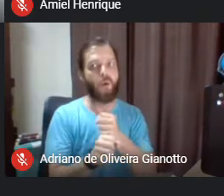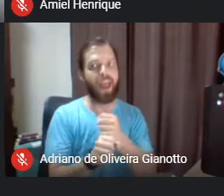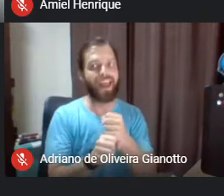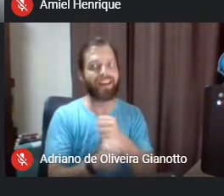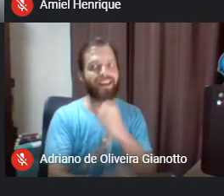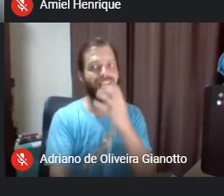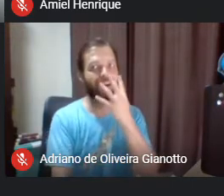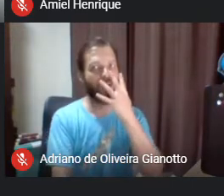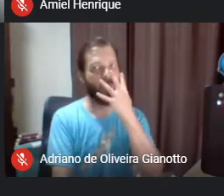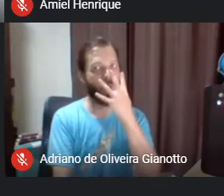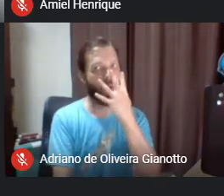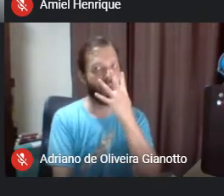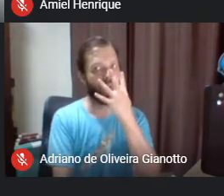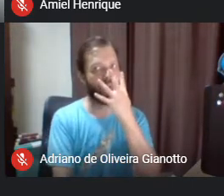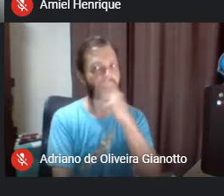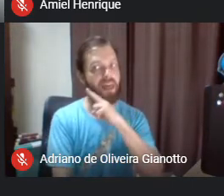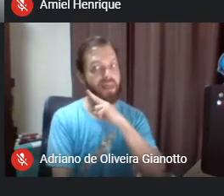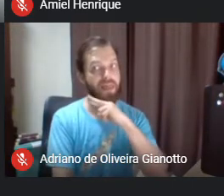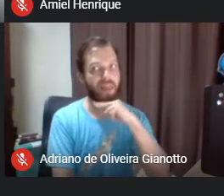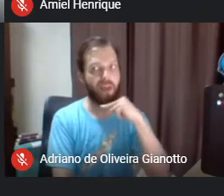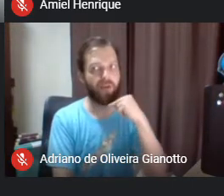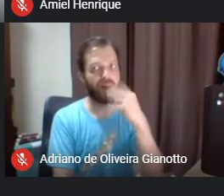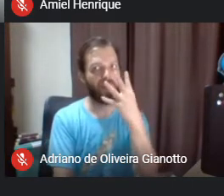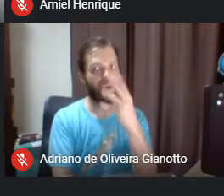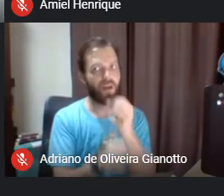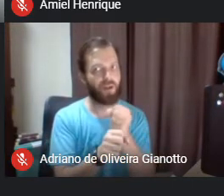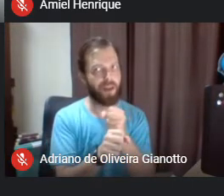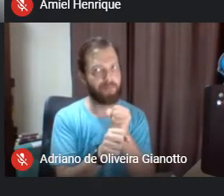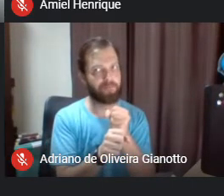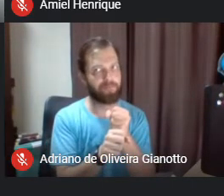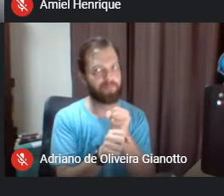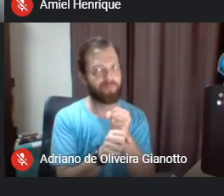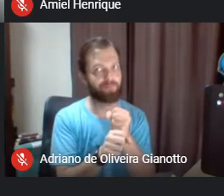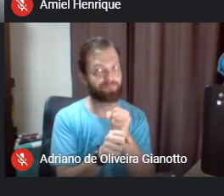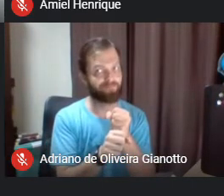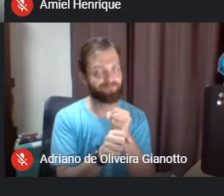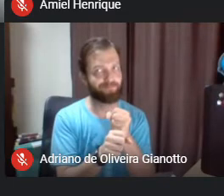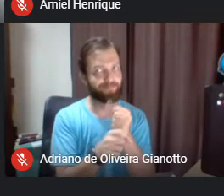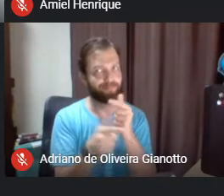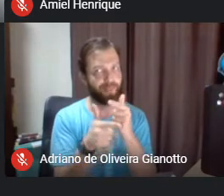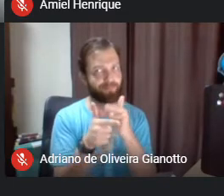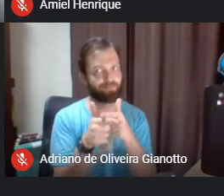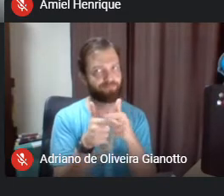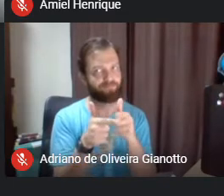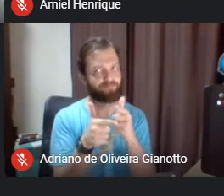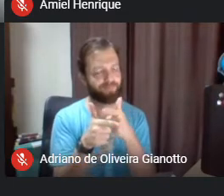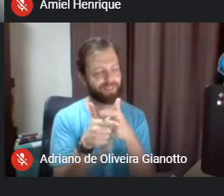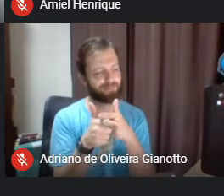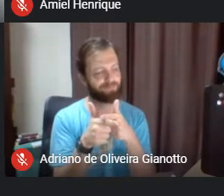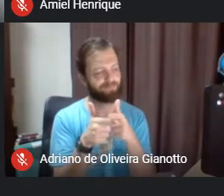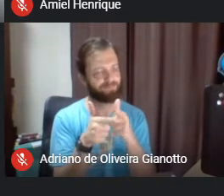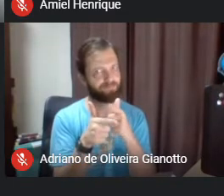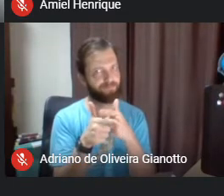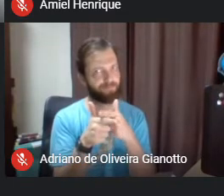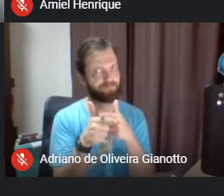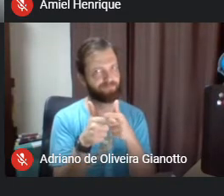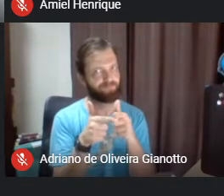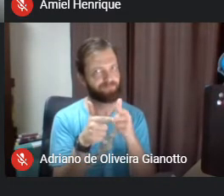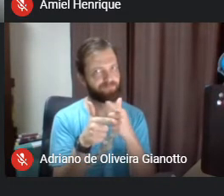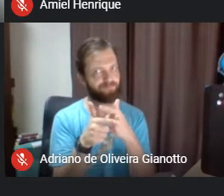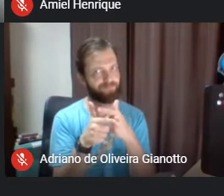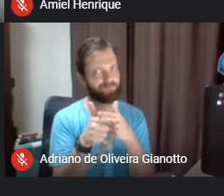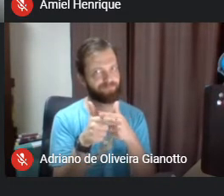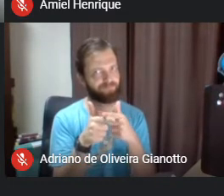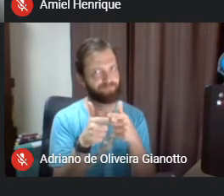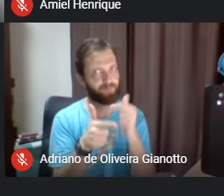e Rouet acabou ficando no Brasil 4 anos. Ele ficou no Brasil 4 anos. Mas